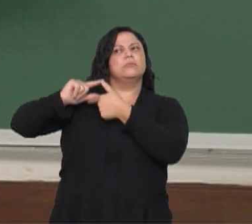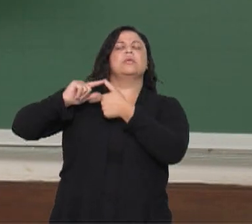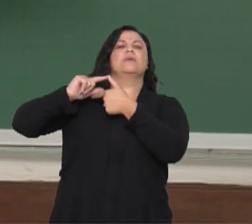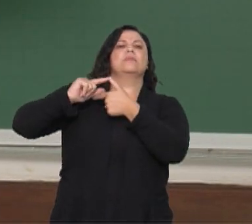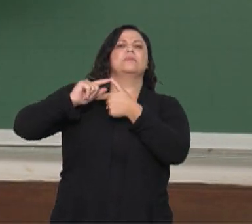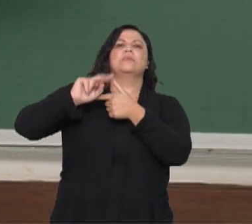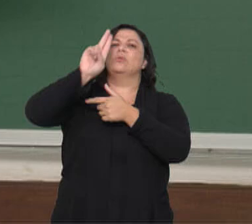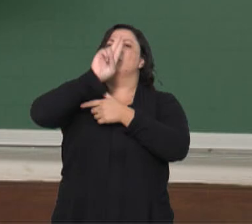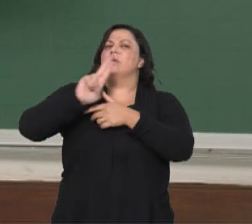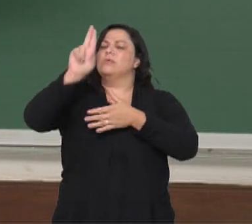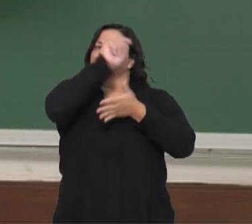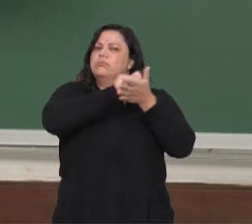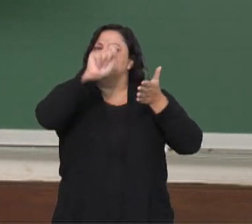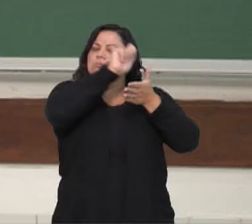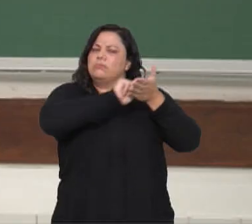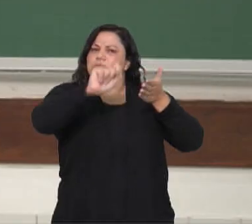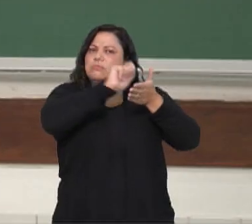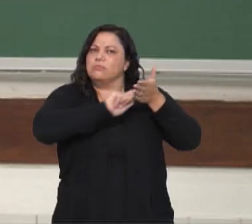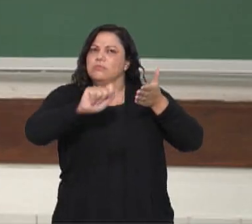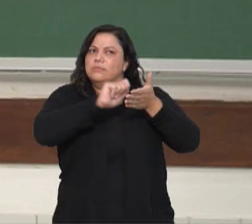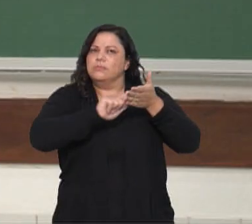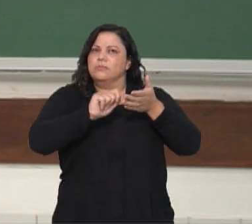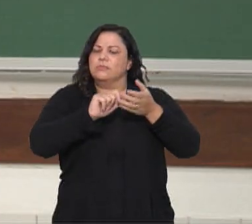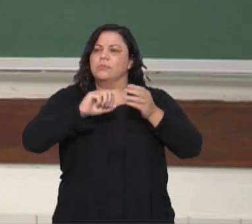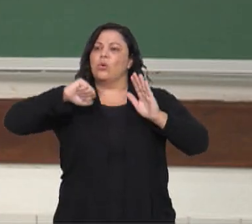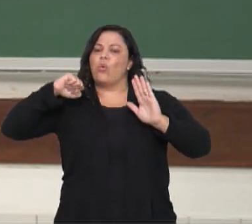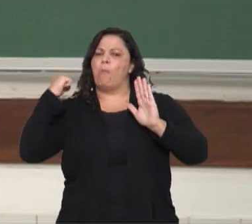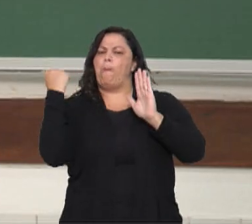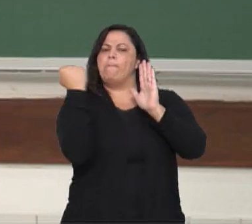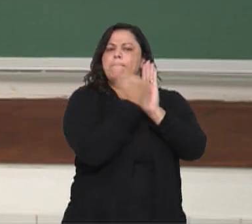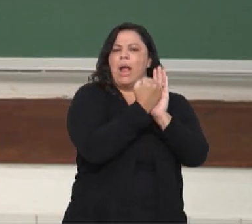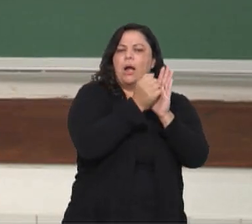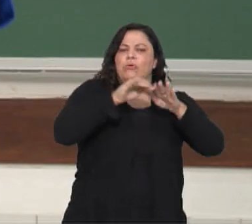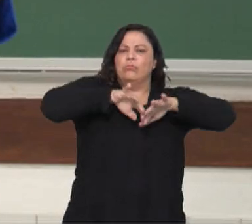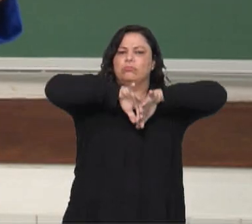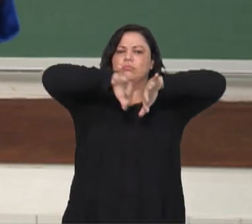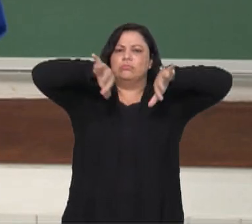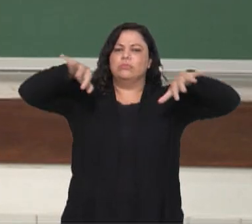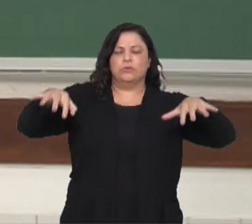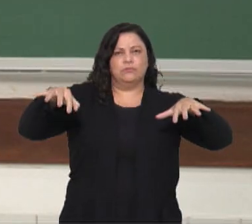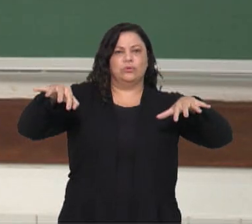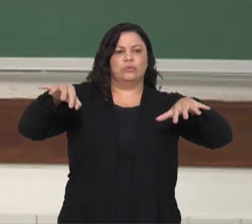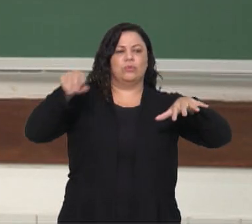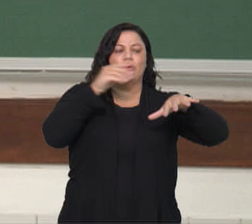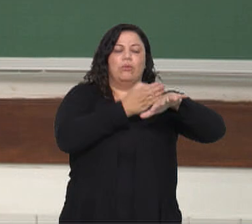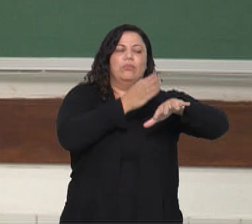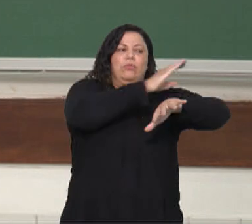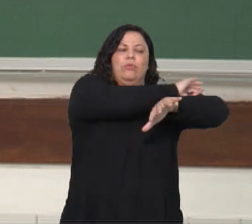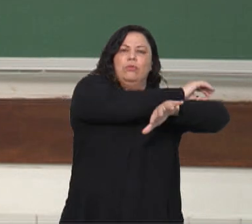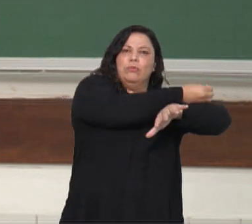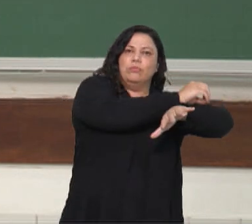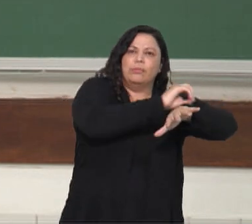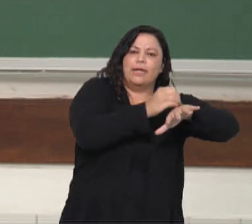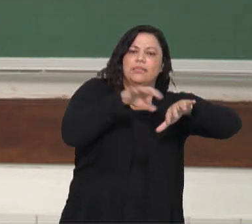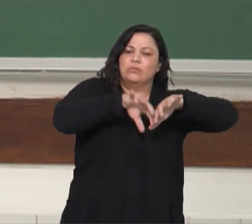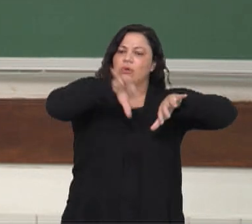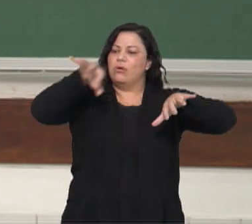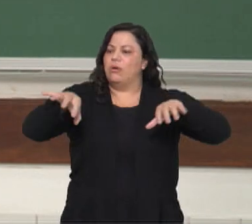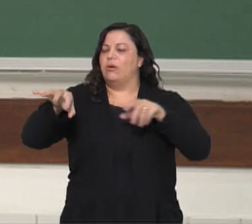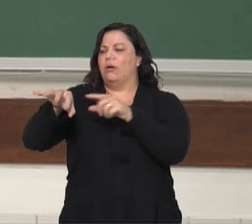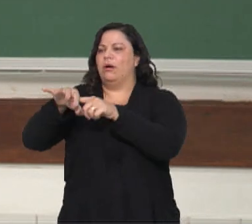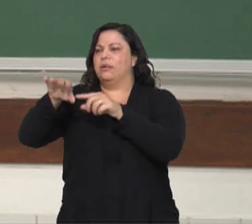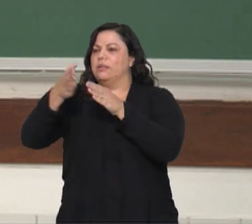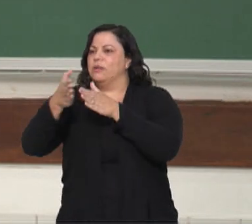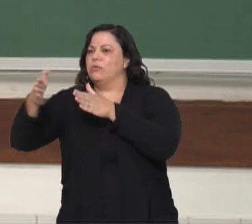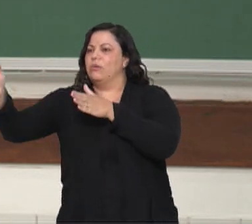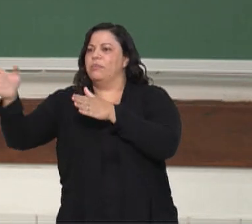a escrita como uma espécie de marco divisor entre o que é história e o que é pré-história, trazem milhares de problemas. É